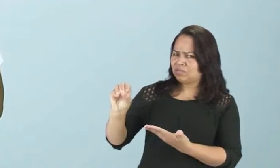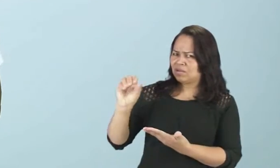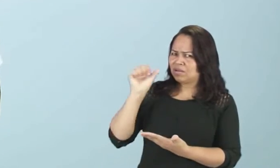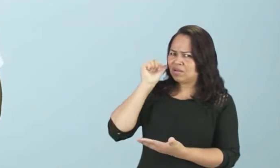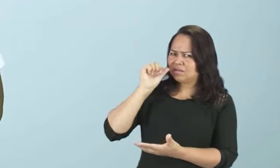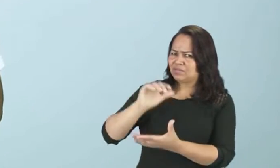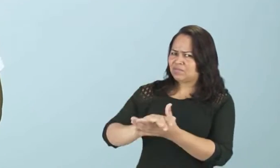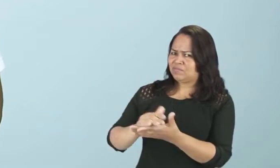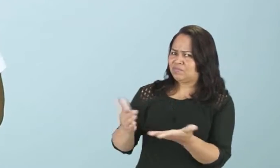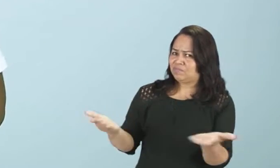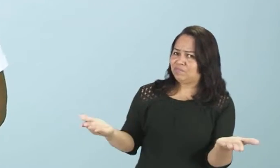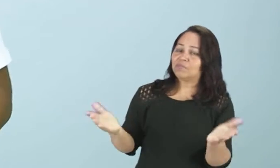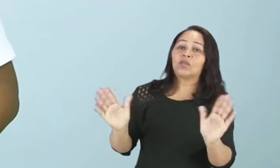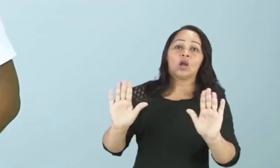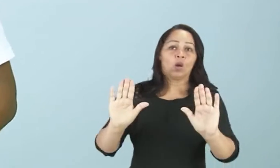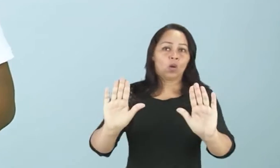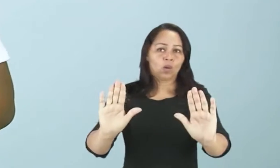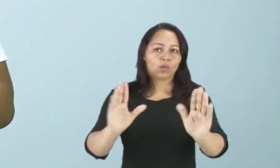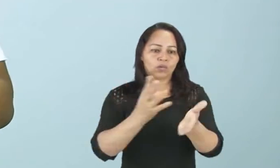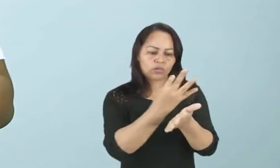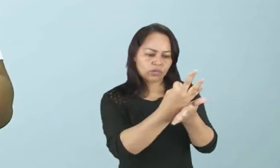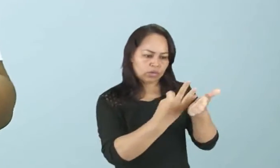temos vários elementos, né,